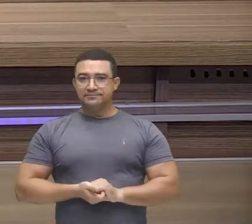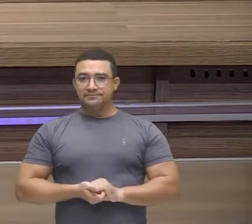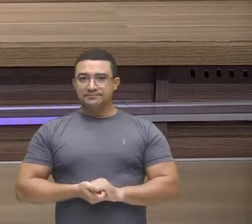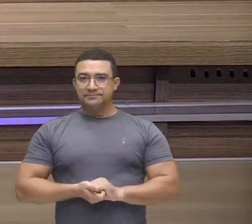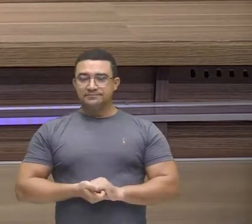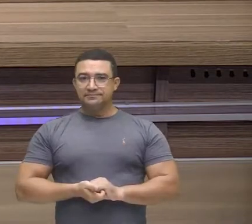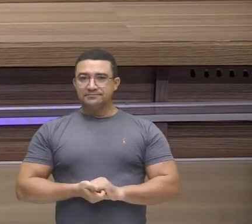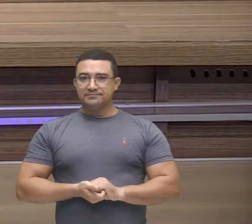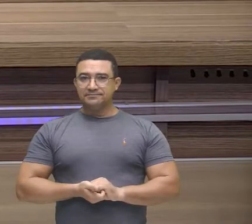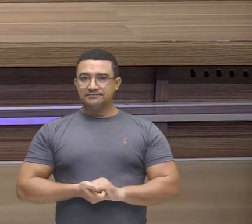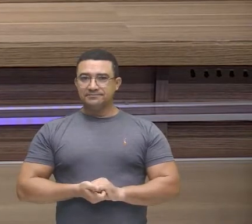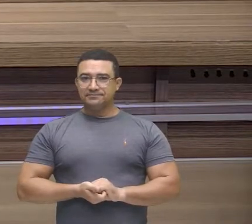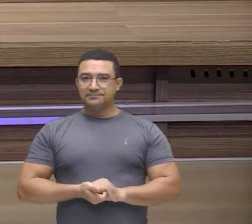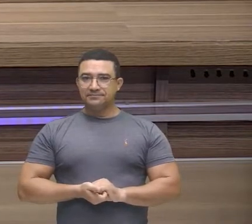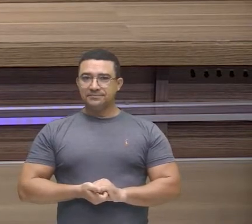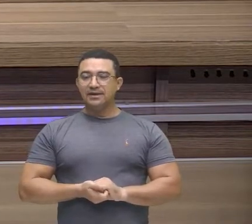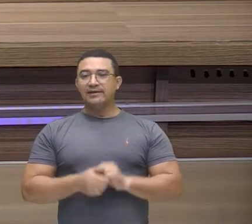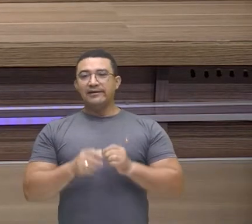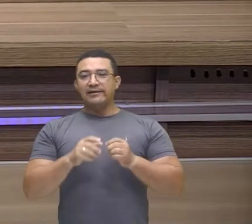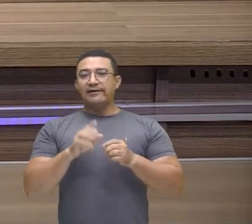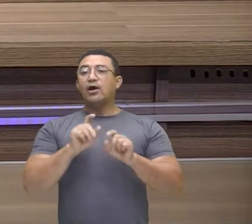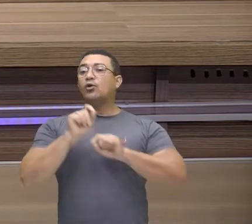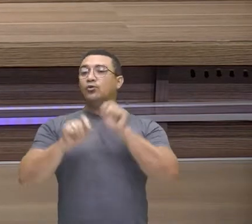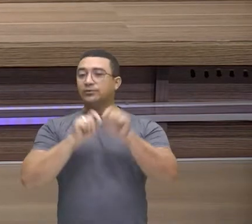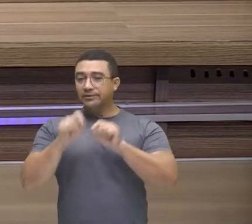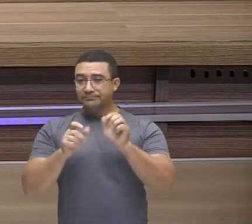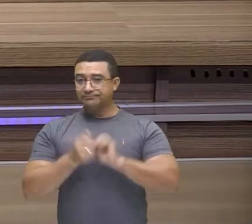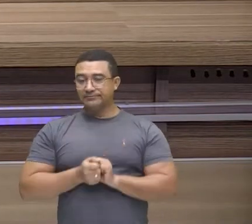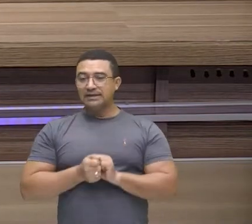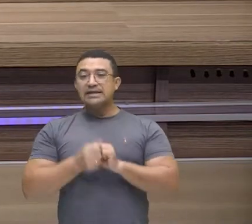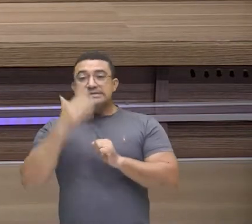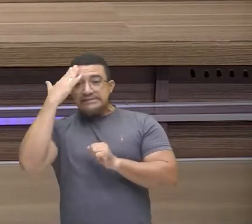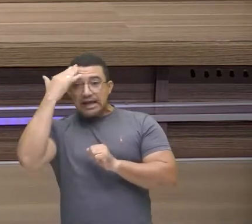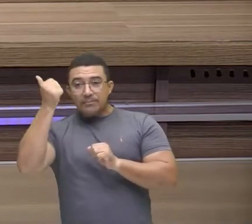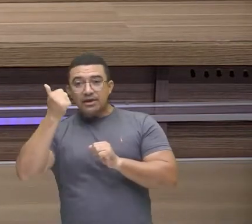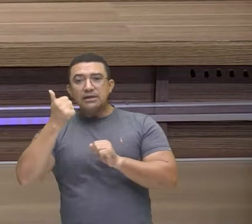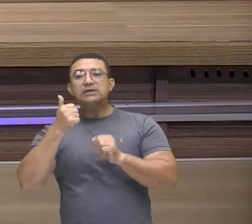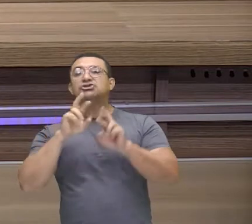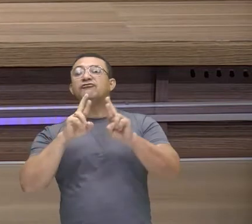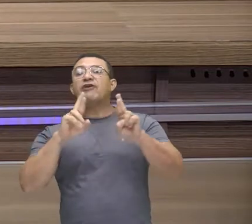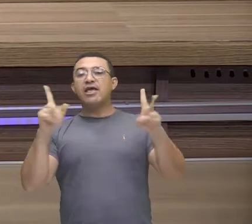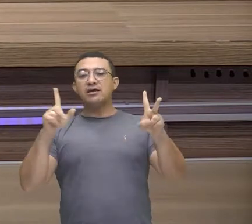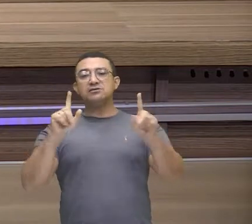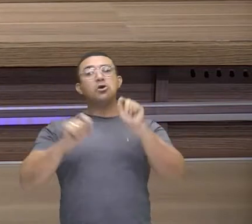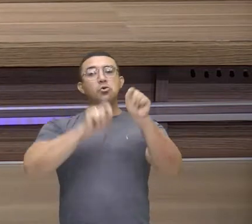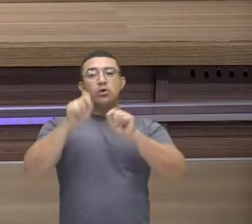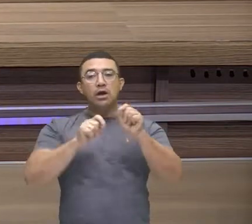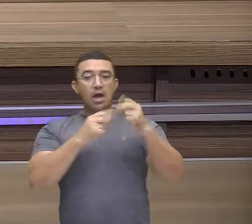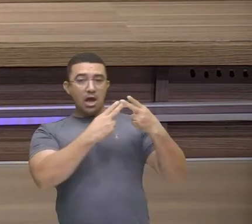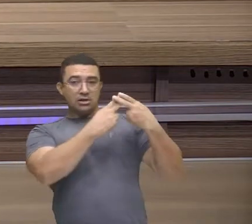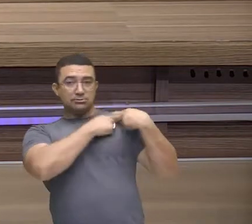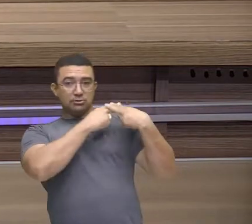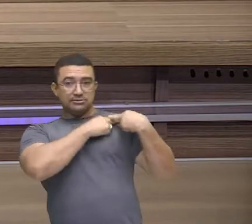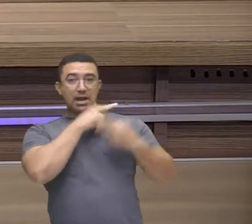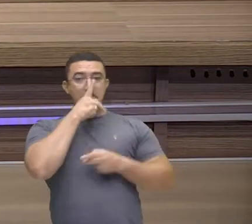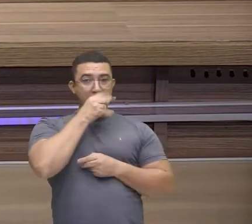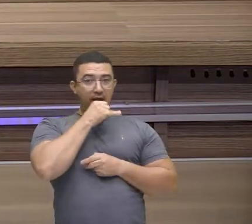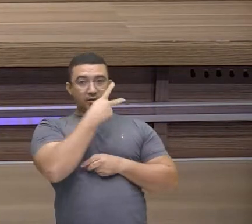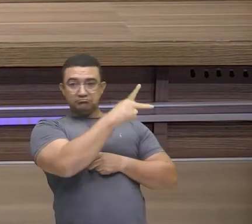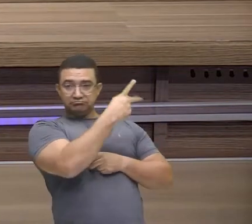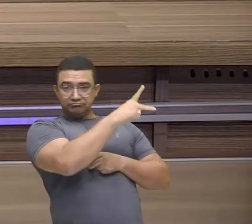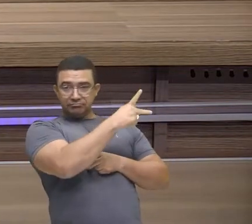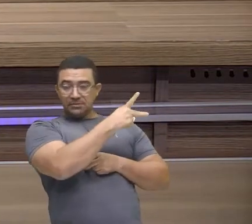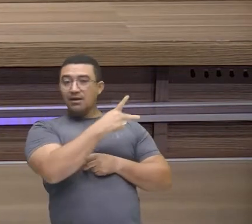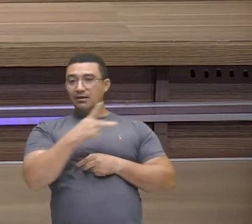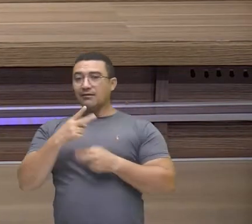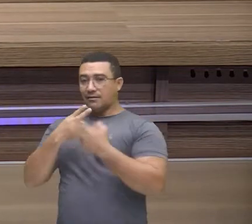dissociar a mãe ou o pai, né, para um ou outro agente transformador, que é o professor, que também é pai,